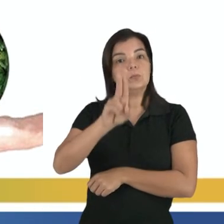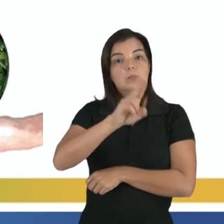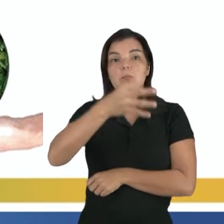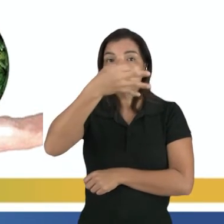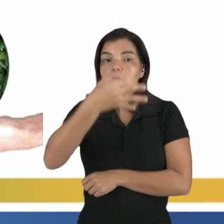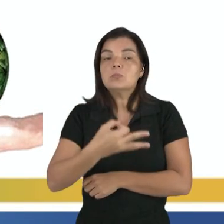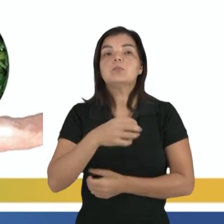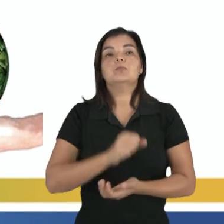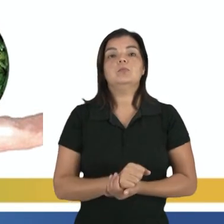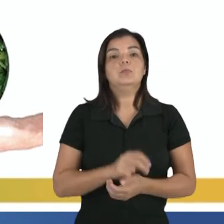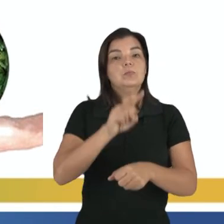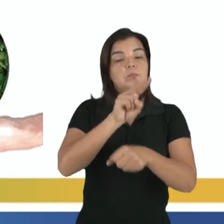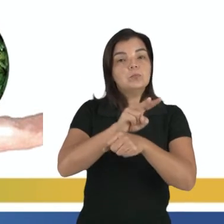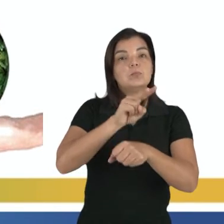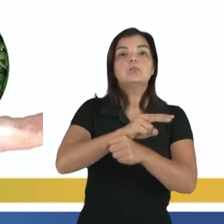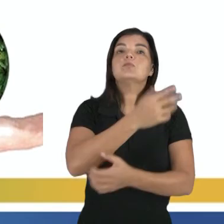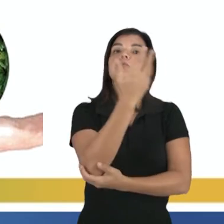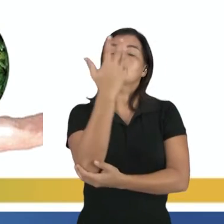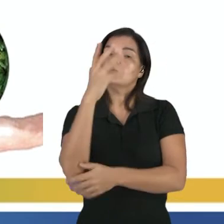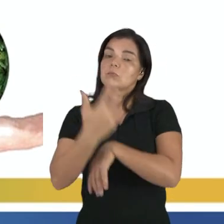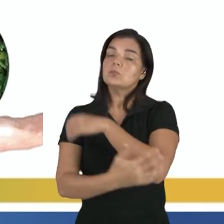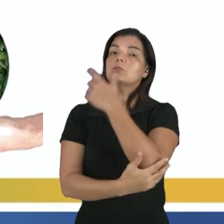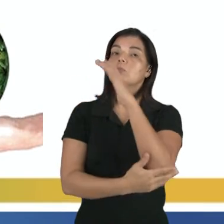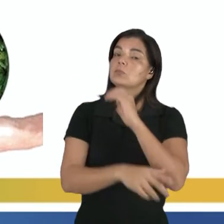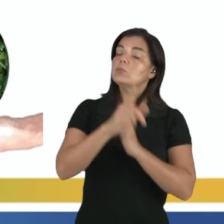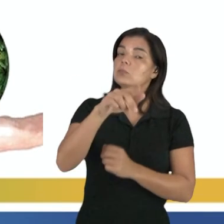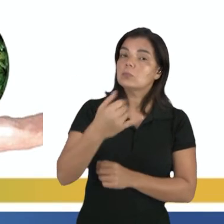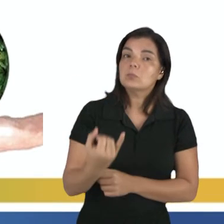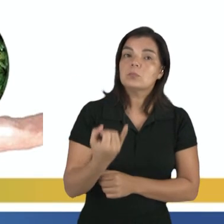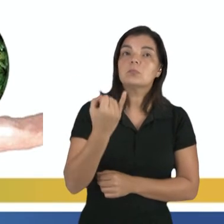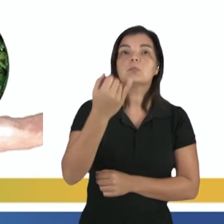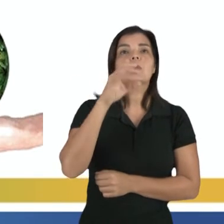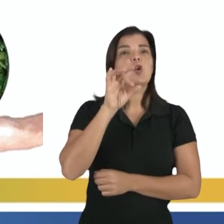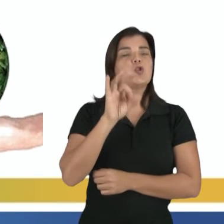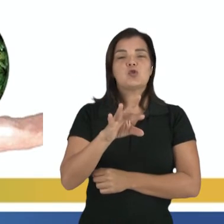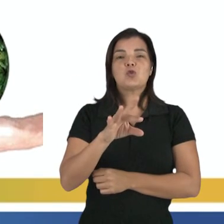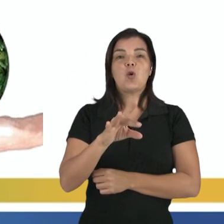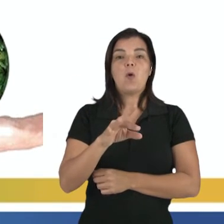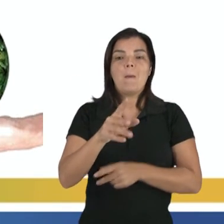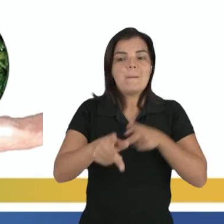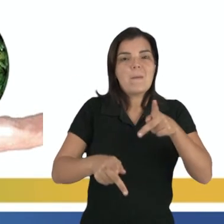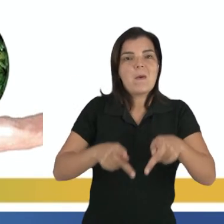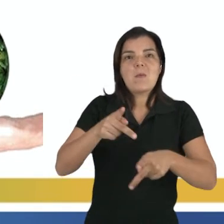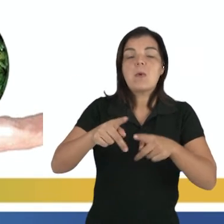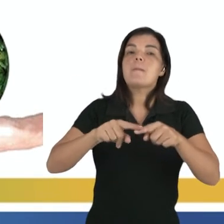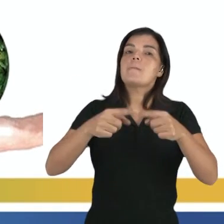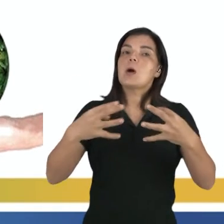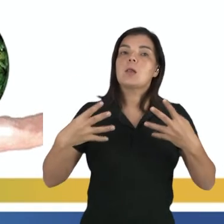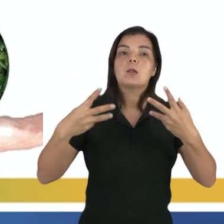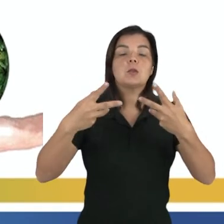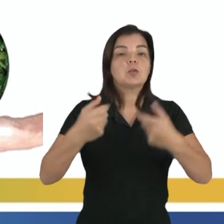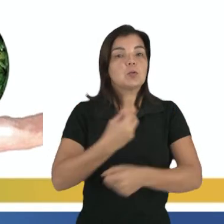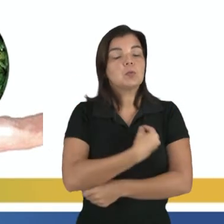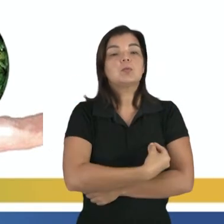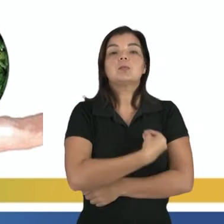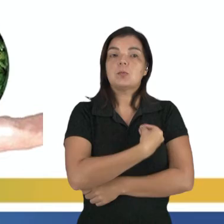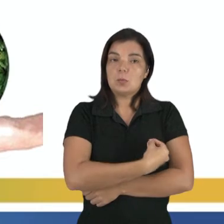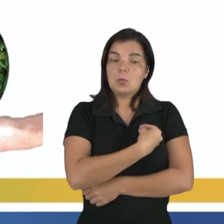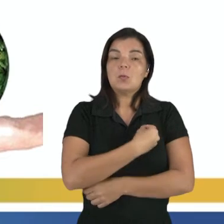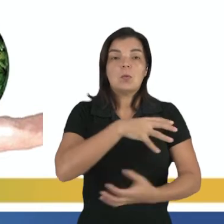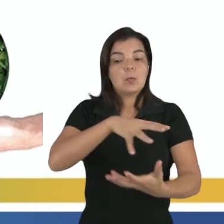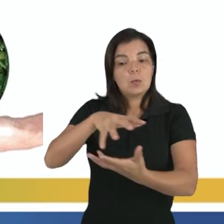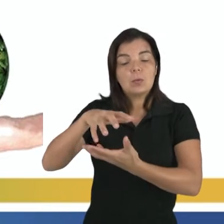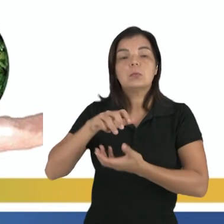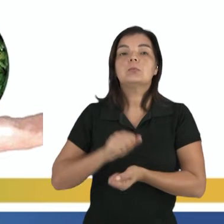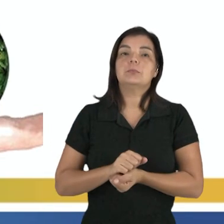adequada. Preservar o meio ambiente é um ato importante, não apenas para a humanidade, né, mas para todos os seres que habitam a